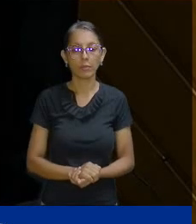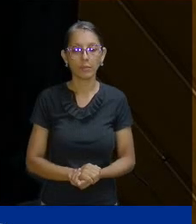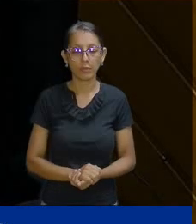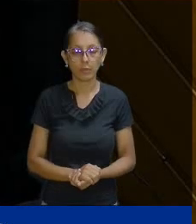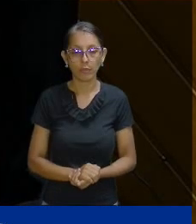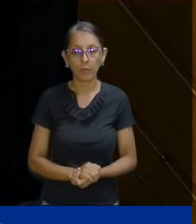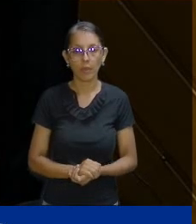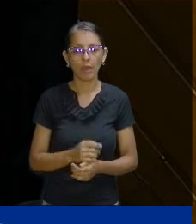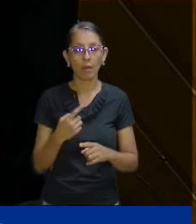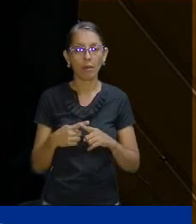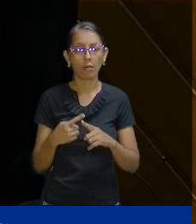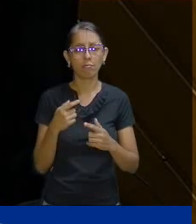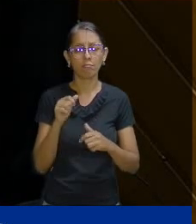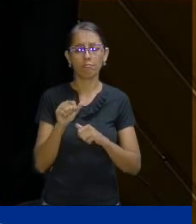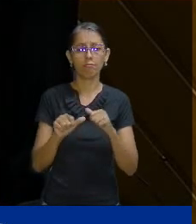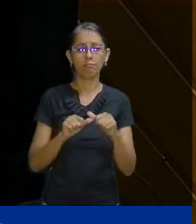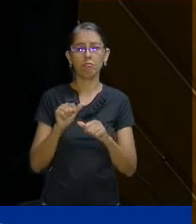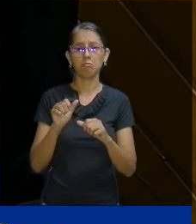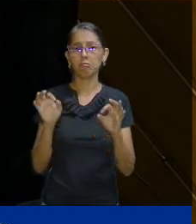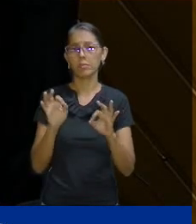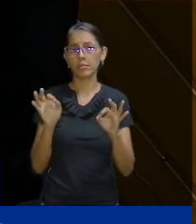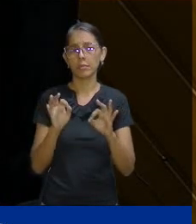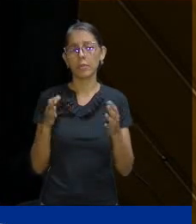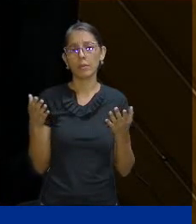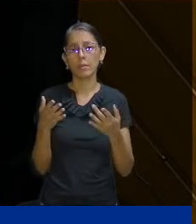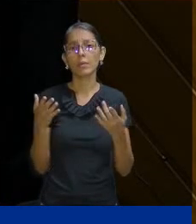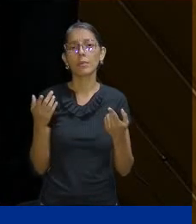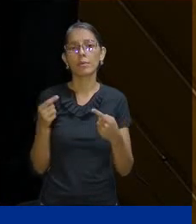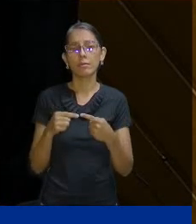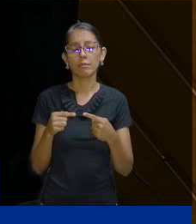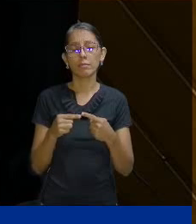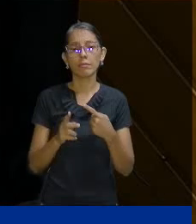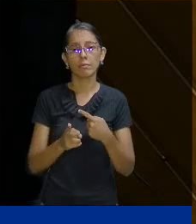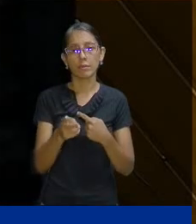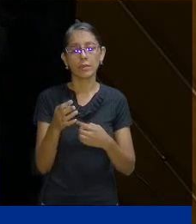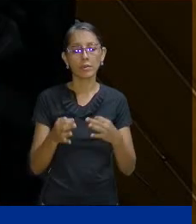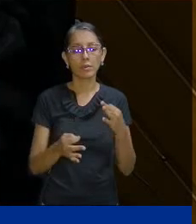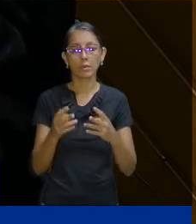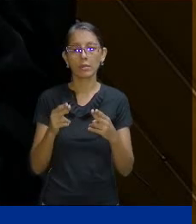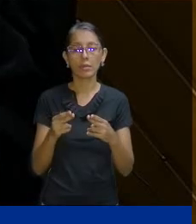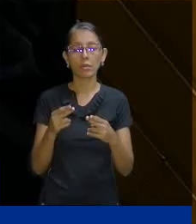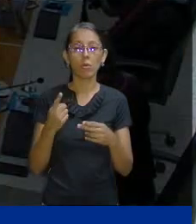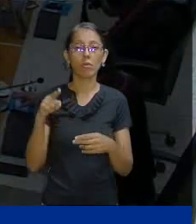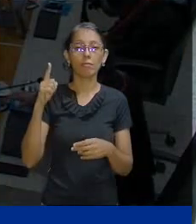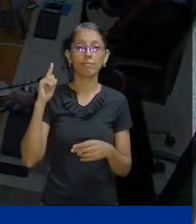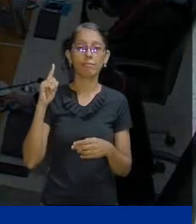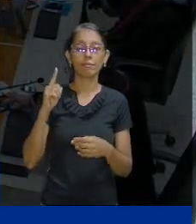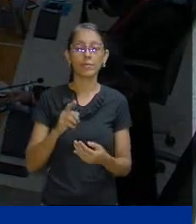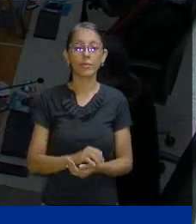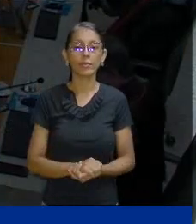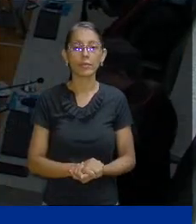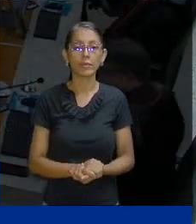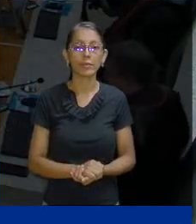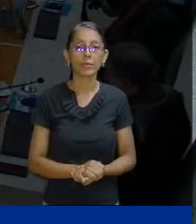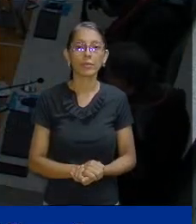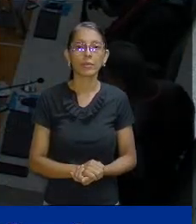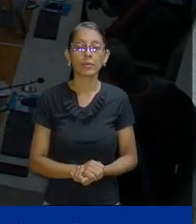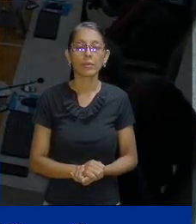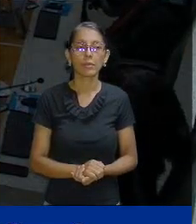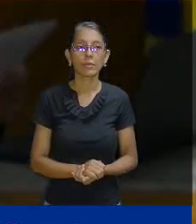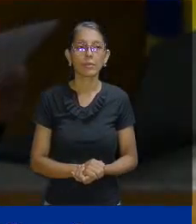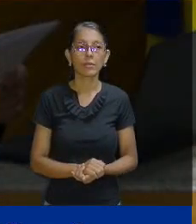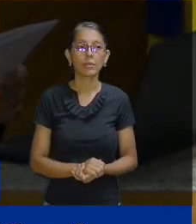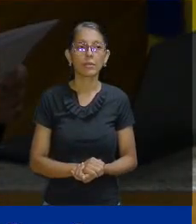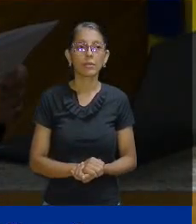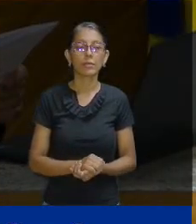que não houve alteração fática ou probatória que justifique a alteração de posicionamento. É como voto, senhor presidente. Imagem ampla do